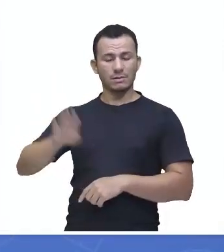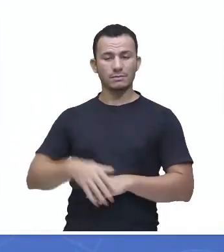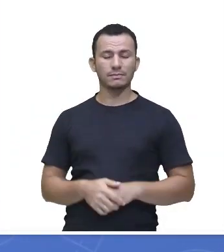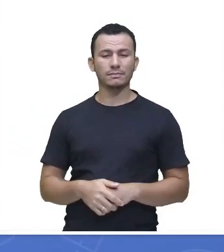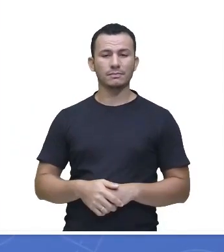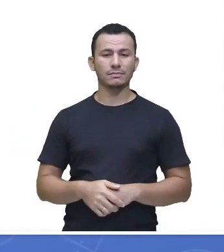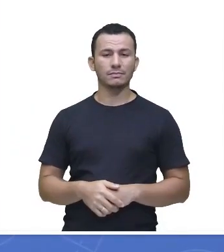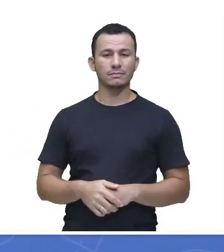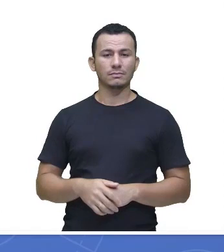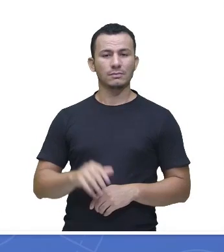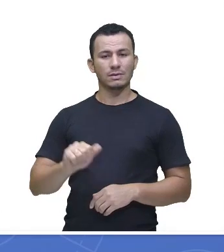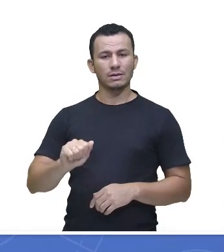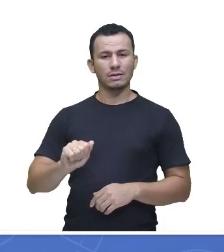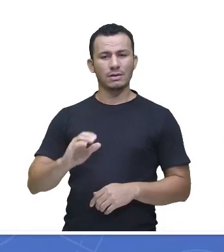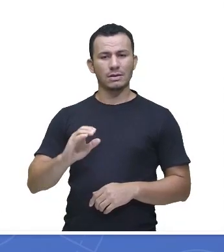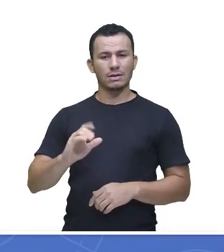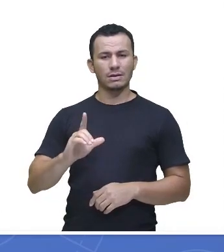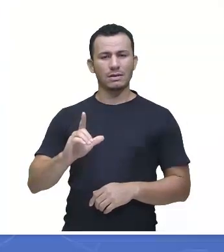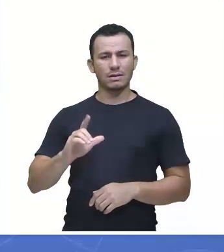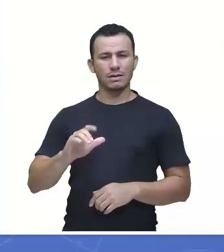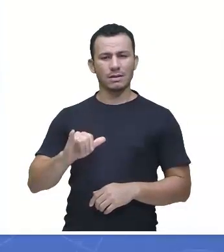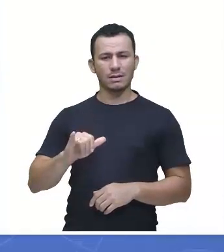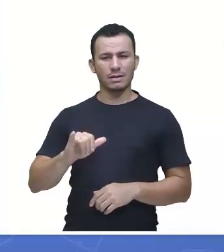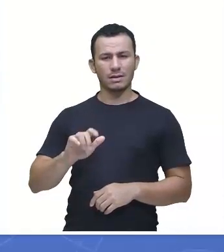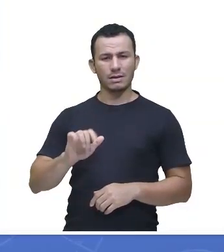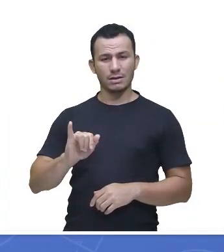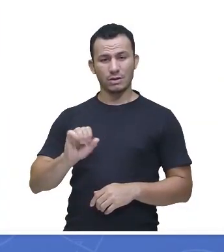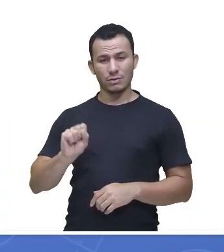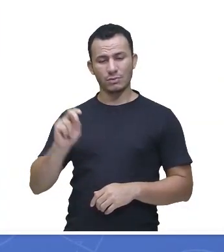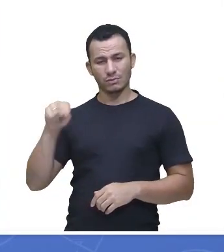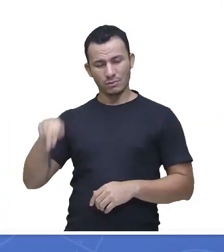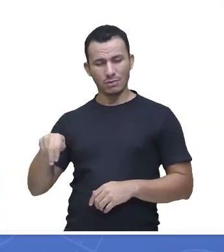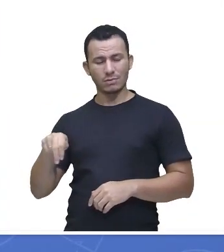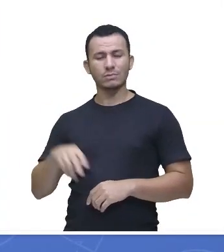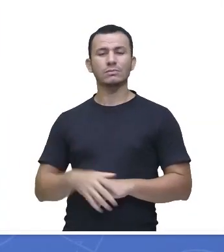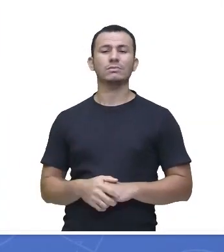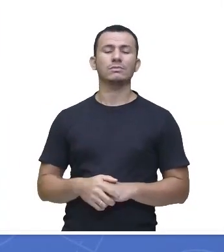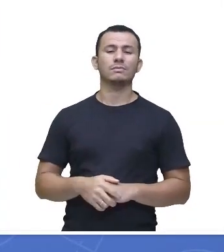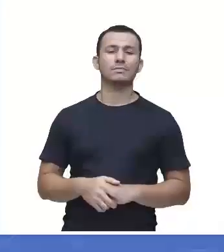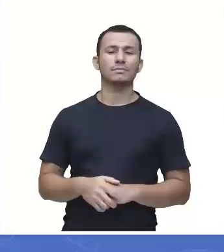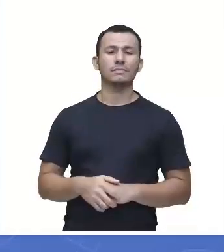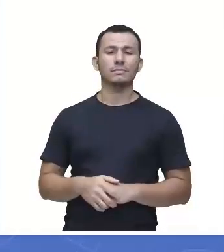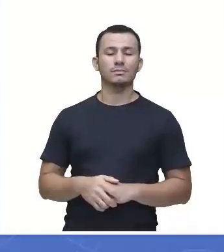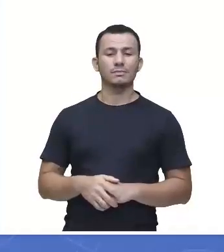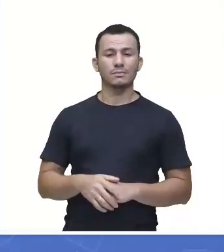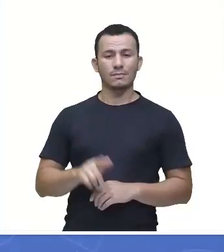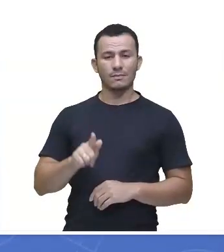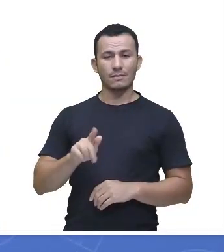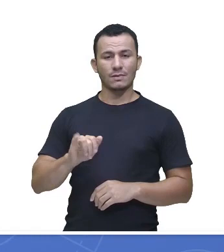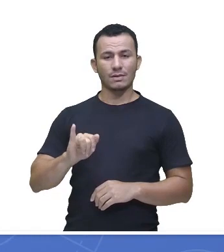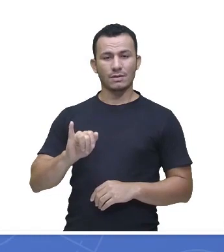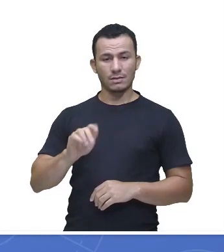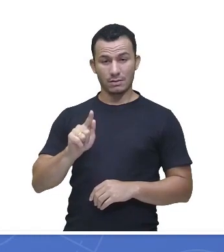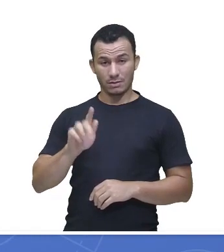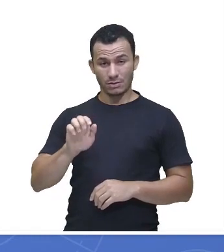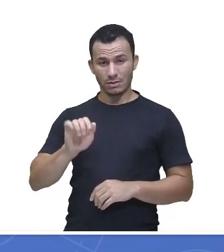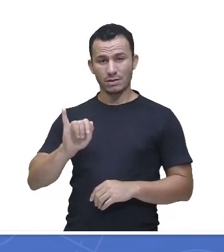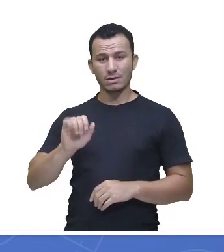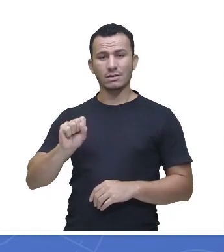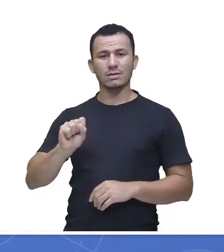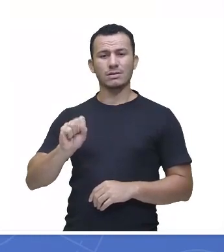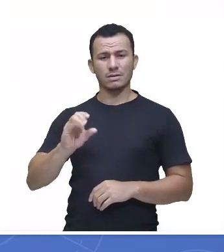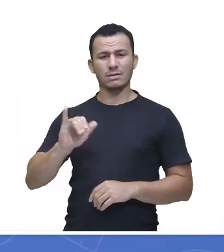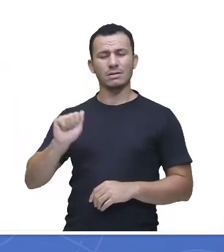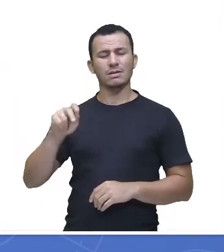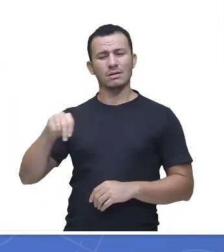A Gleilson também. Olha que lindo. Deixa eu ver quem mais. Geiciane,